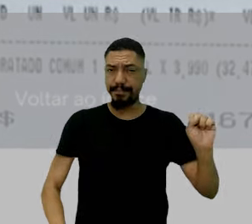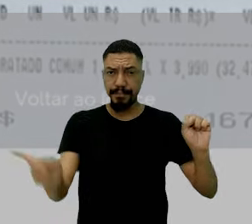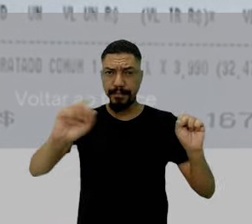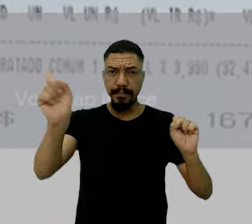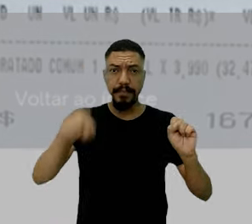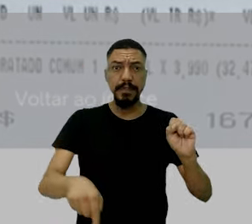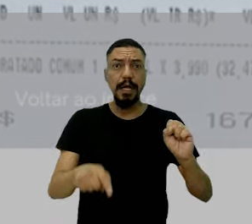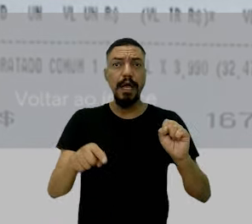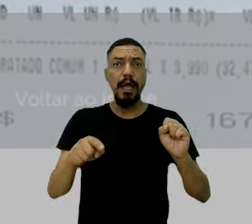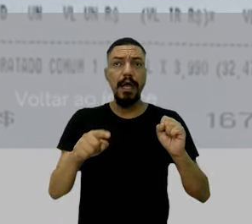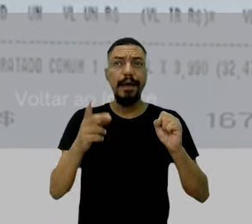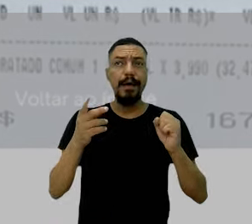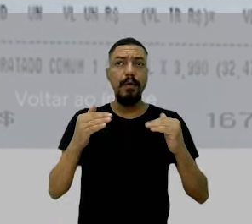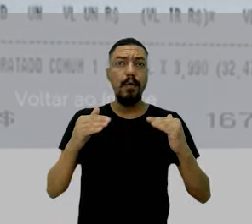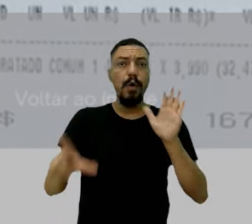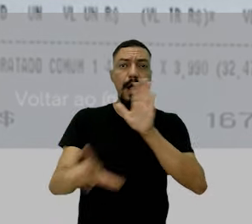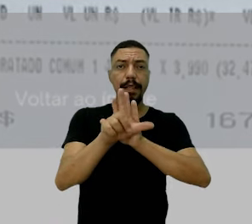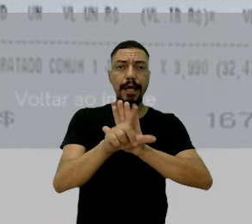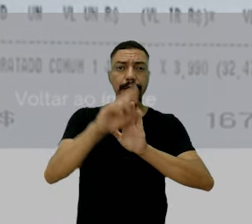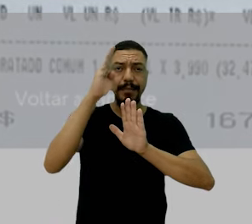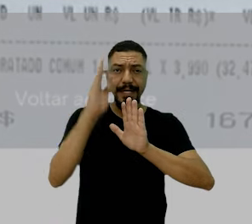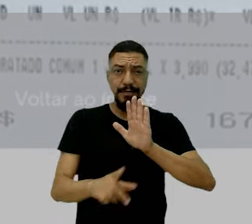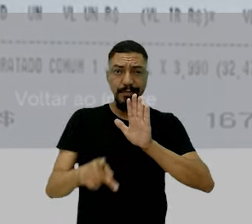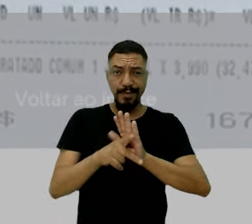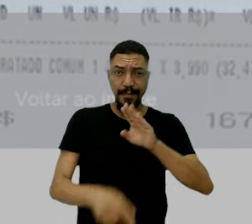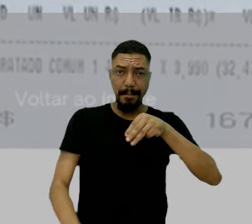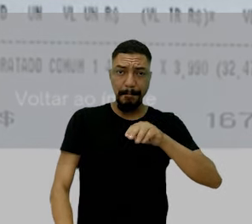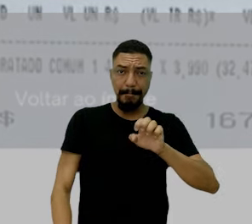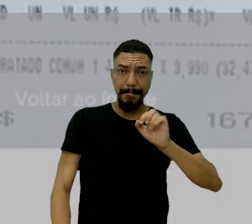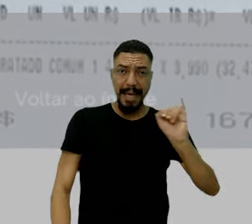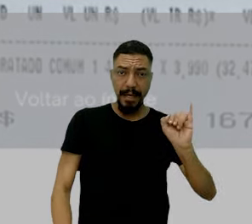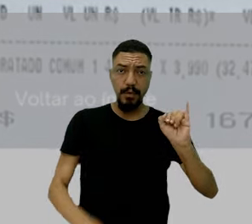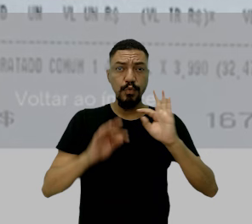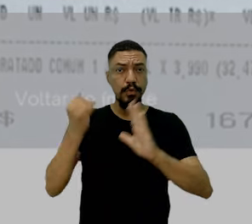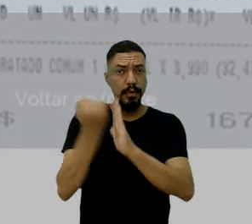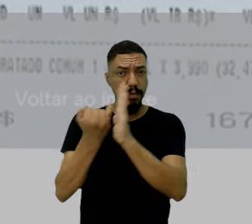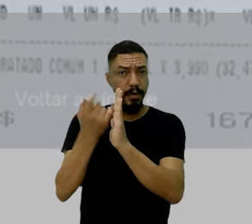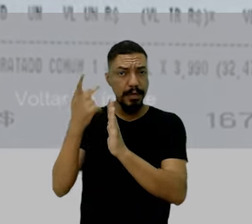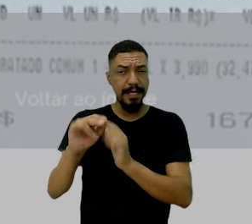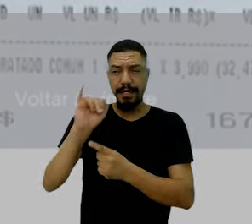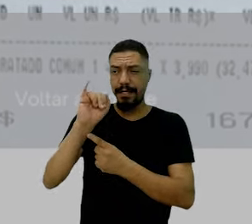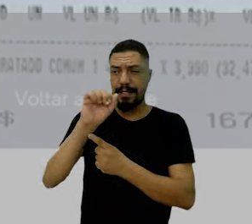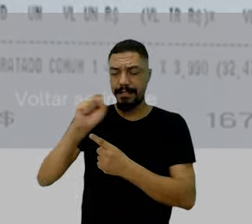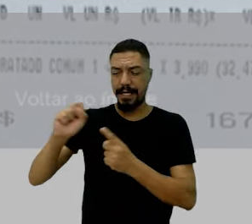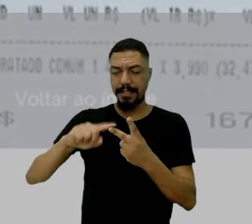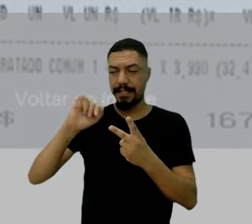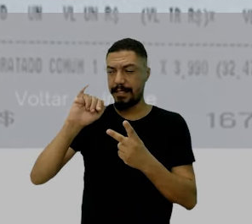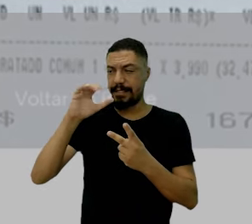MEI não paga ISS porque é uma questão da legislação do MEI. Então, todos os impostos do MEI,